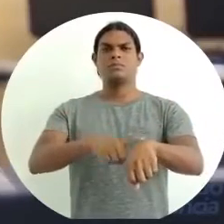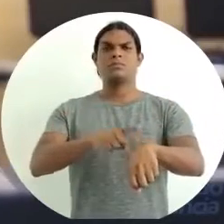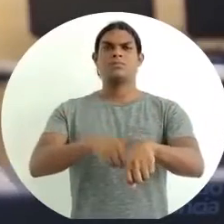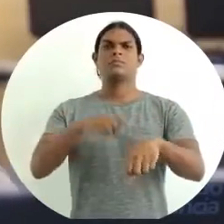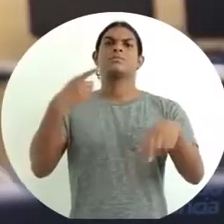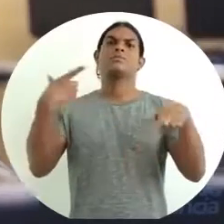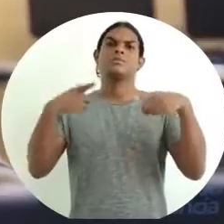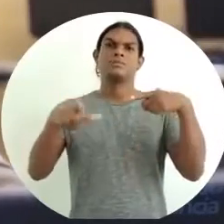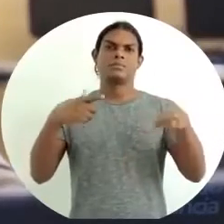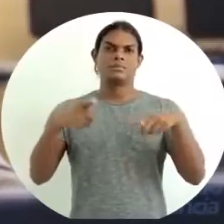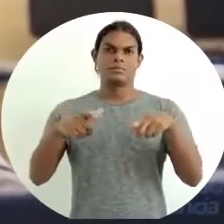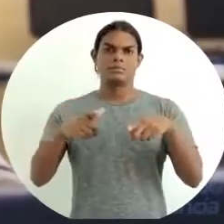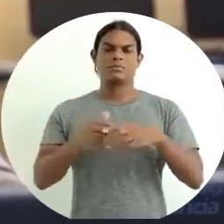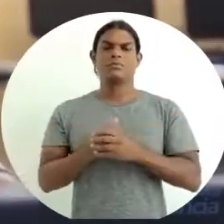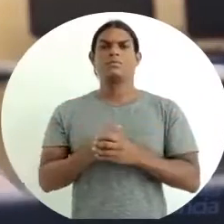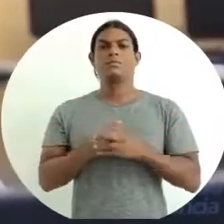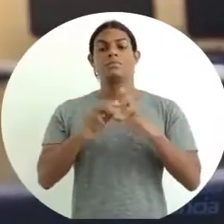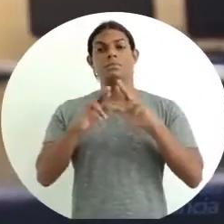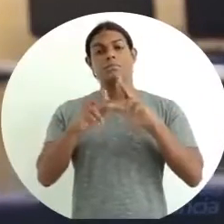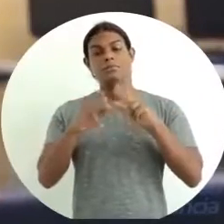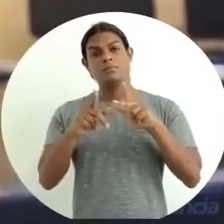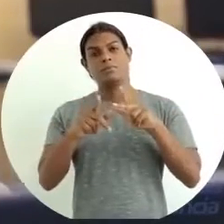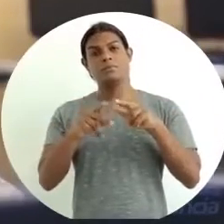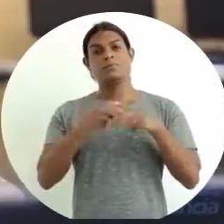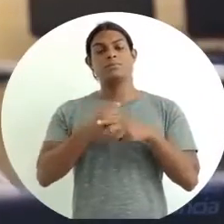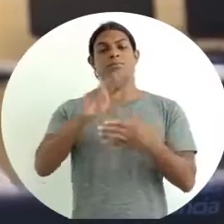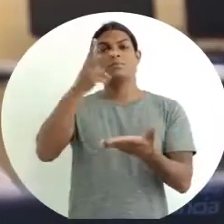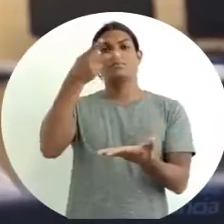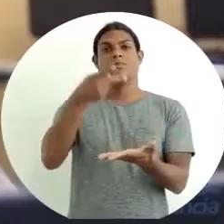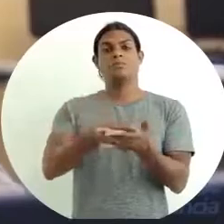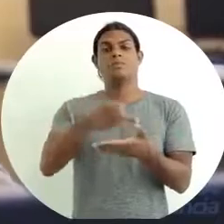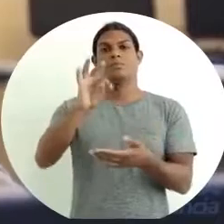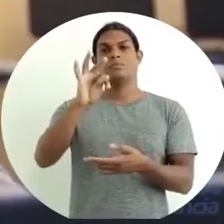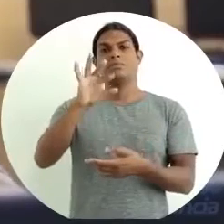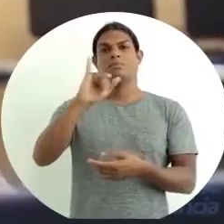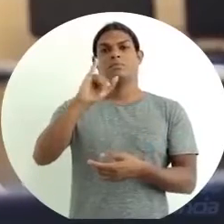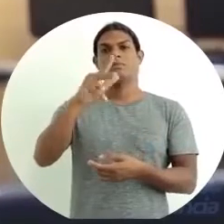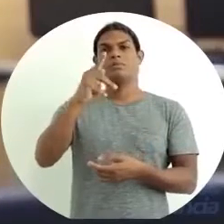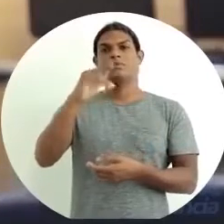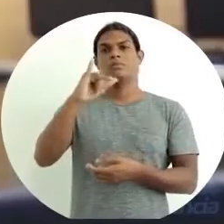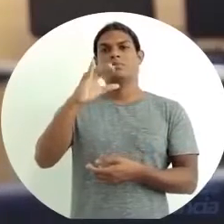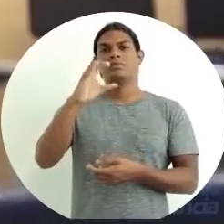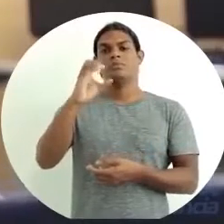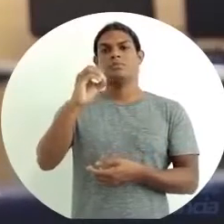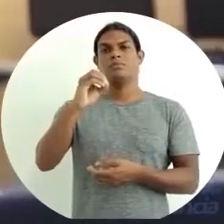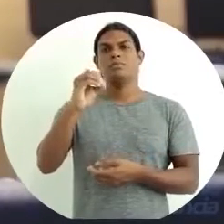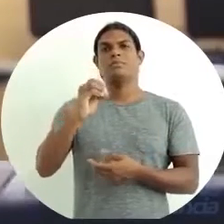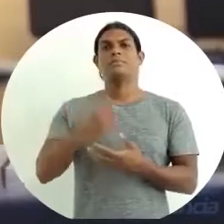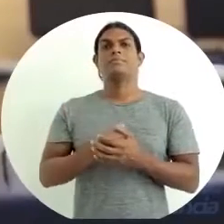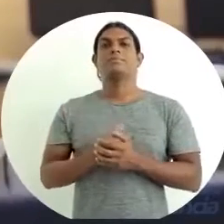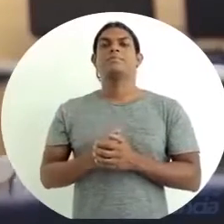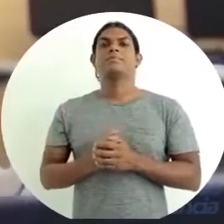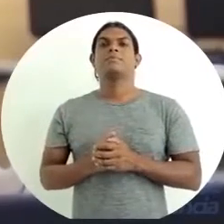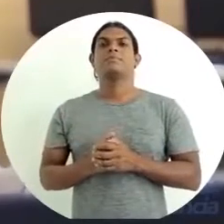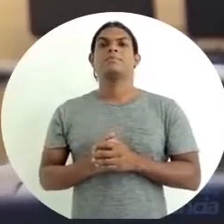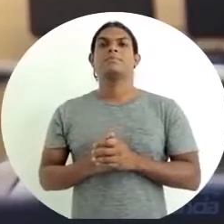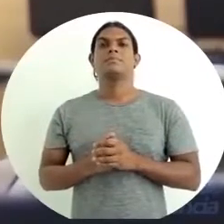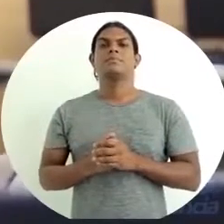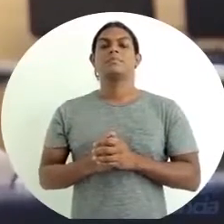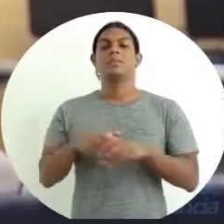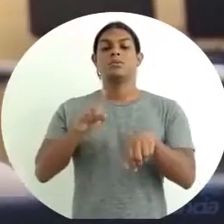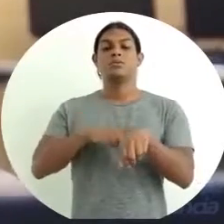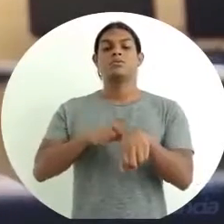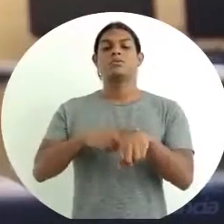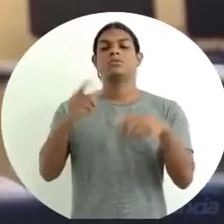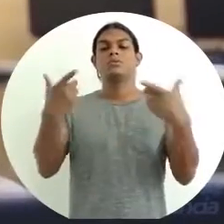diferente do acidente típico aqui, porque pode o nosso aluno confundir. O acidente típico é no horário